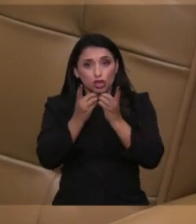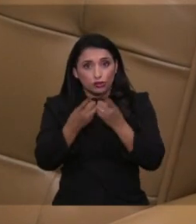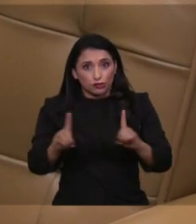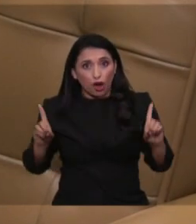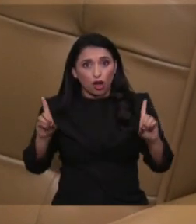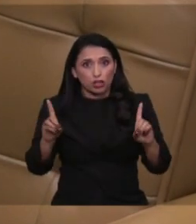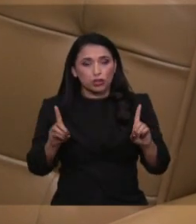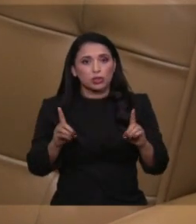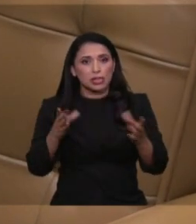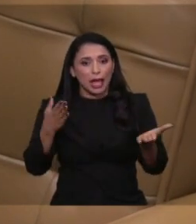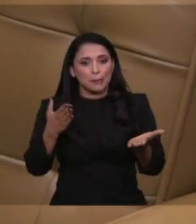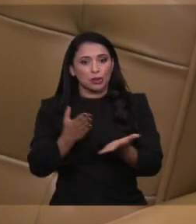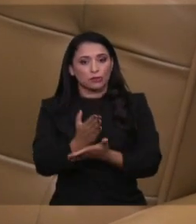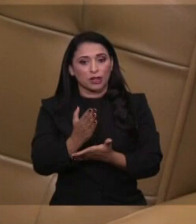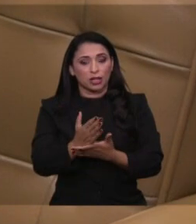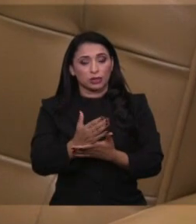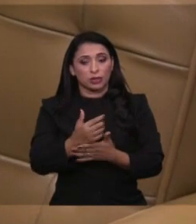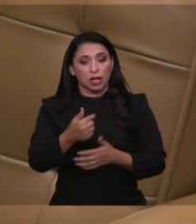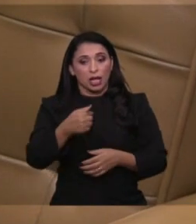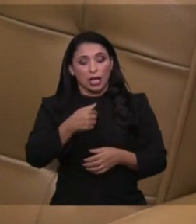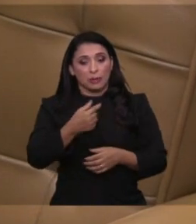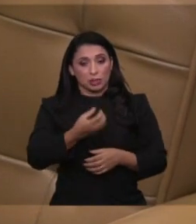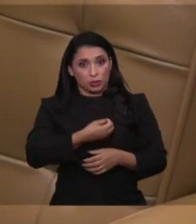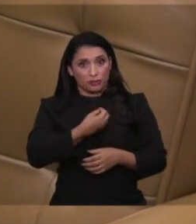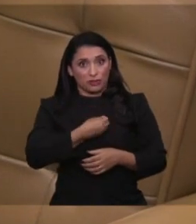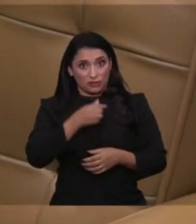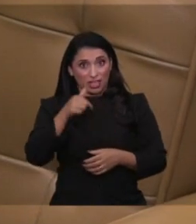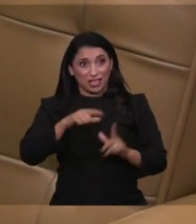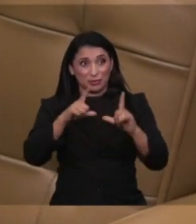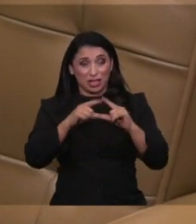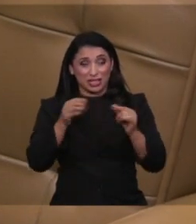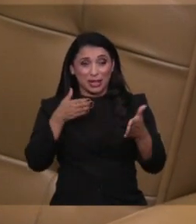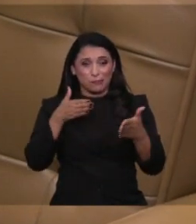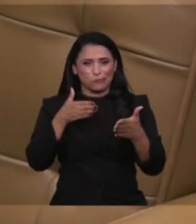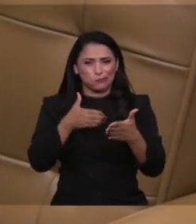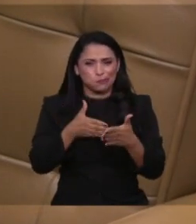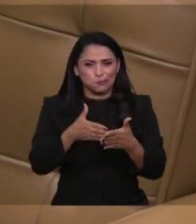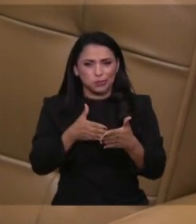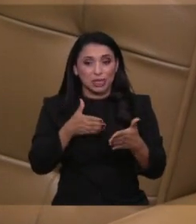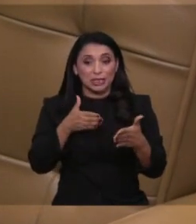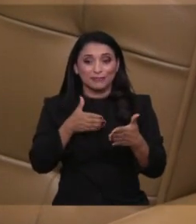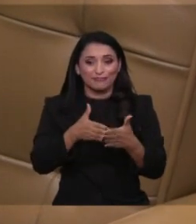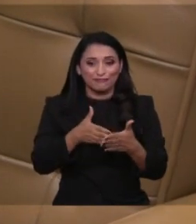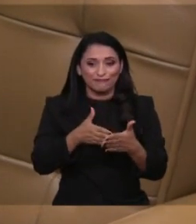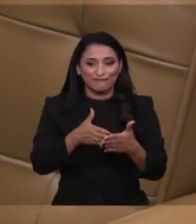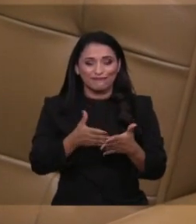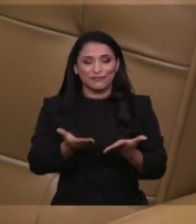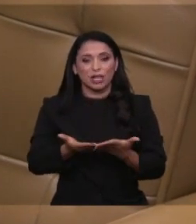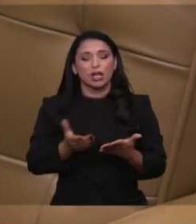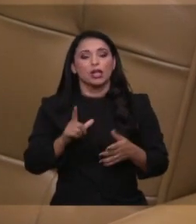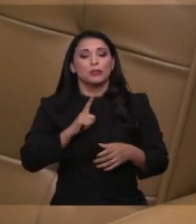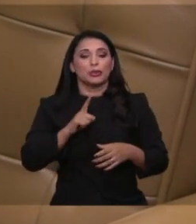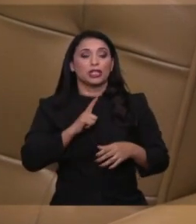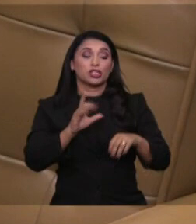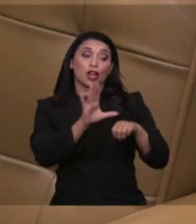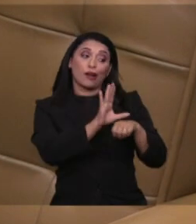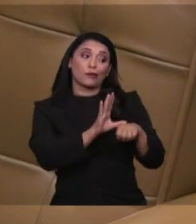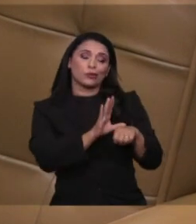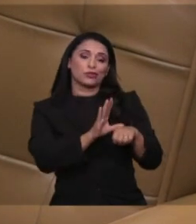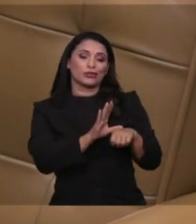morador de Brasília, esbarrava-se na trave, no limite do critério